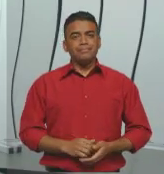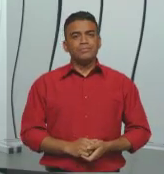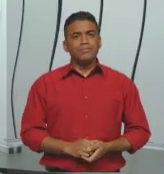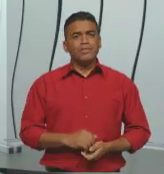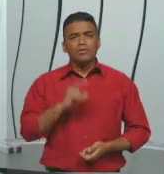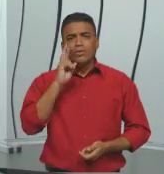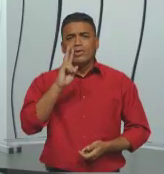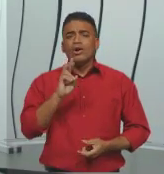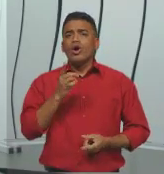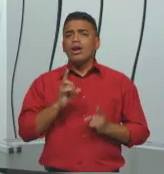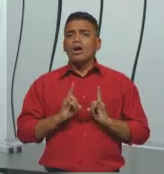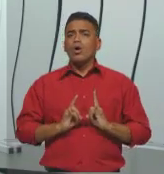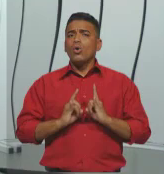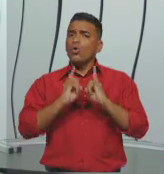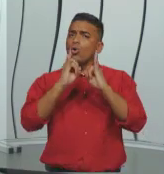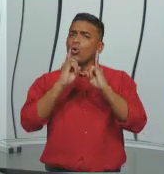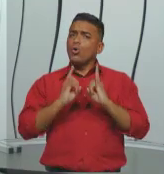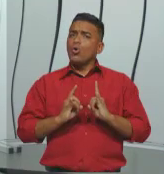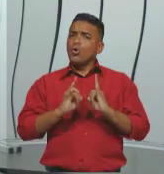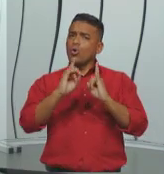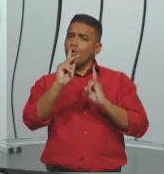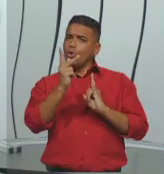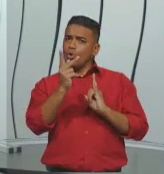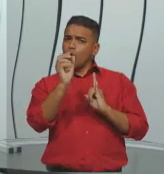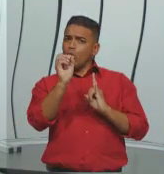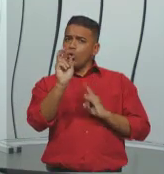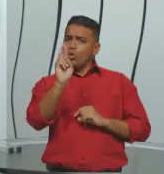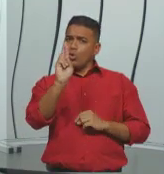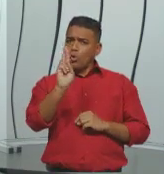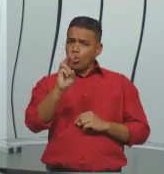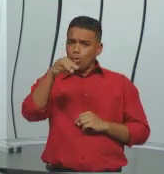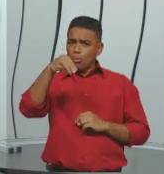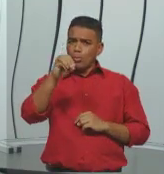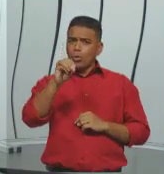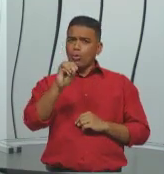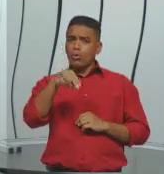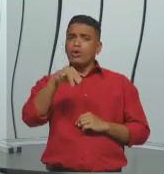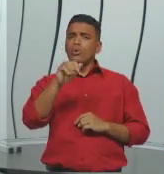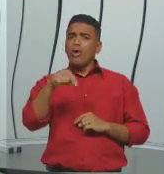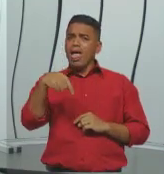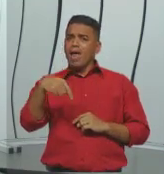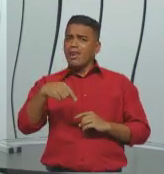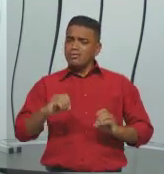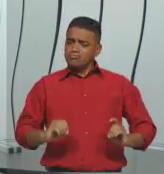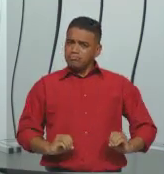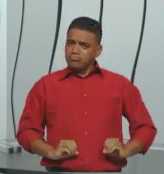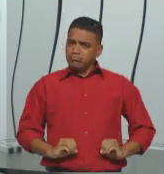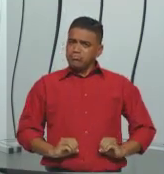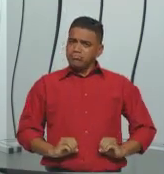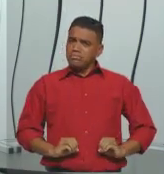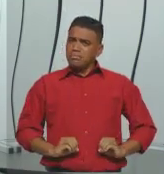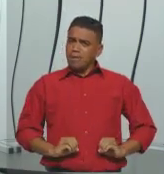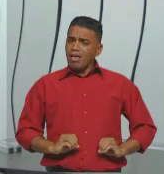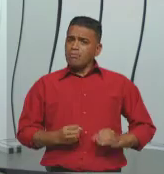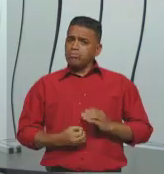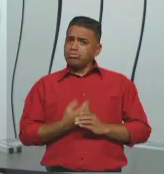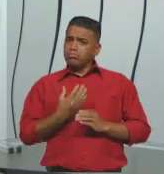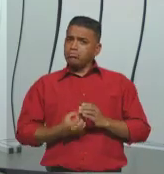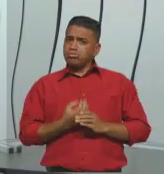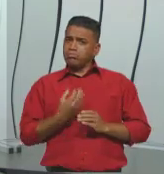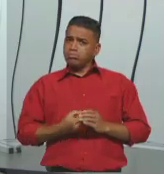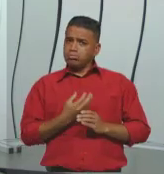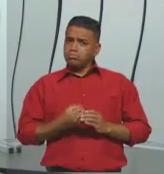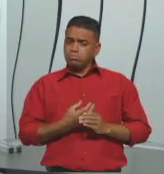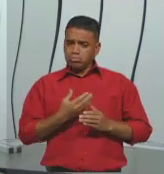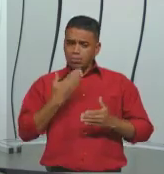Vamos ver os hormônios que estão sendo produzidos pelas glândulas suprarrenais, a importância desses hormônios para o funcionamento do